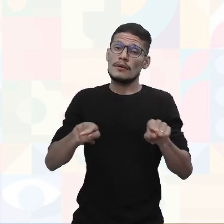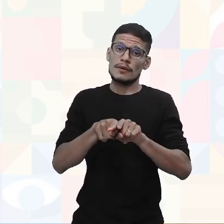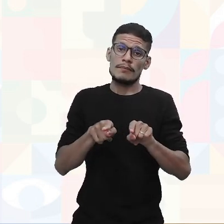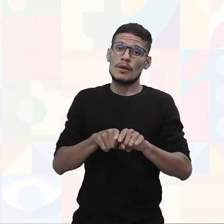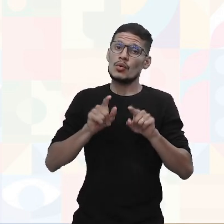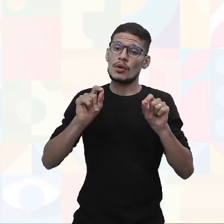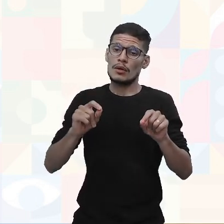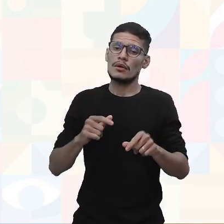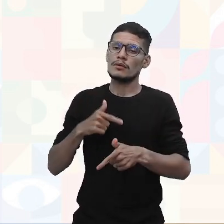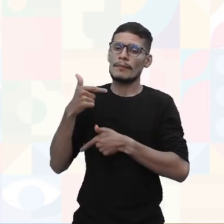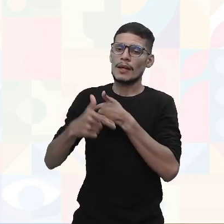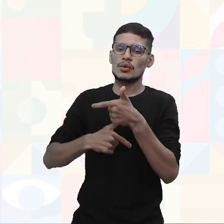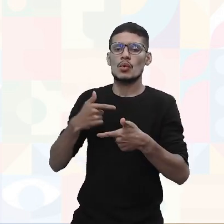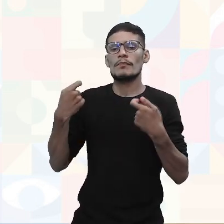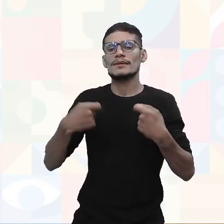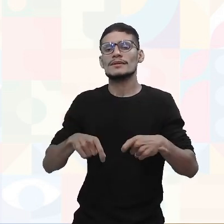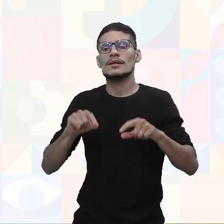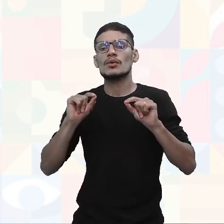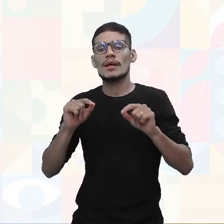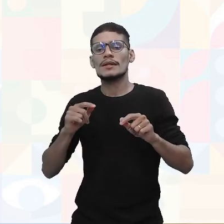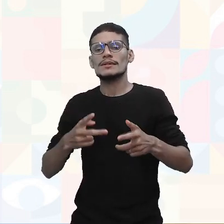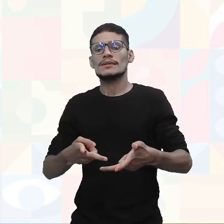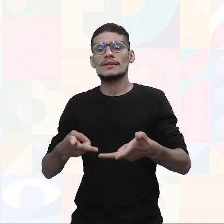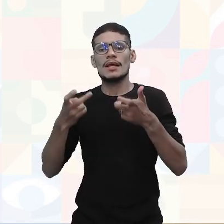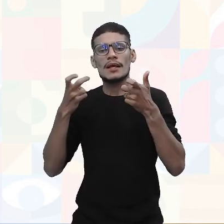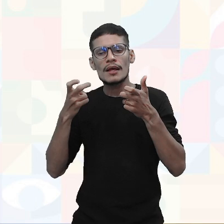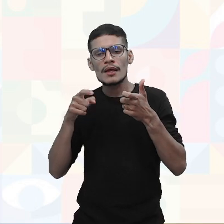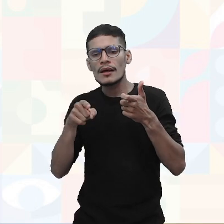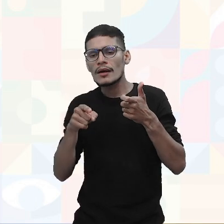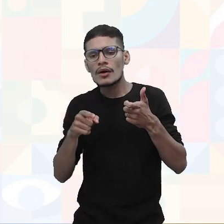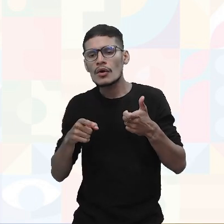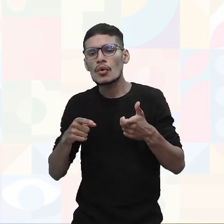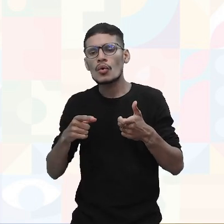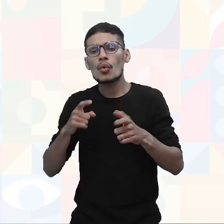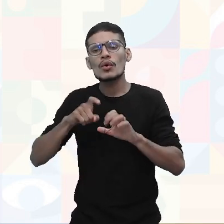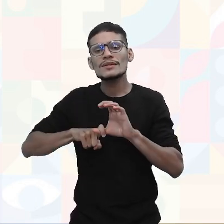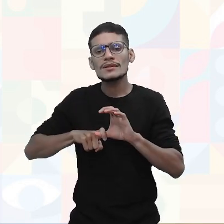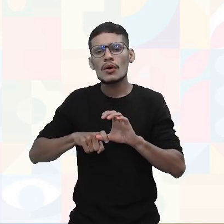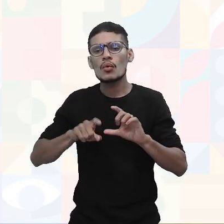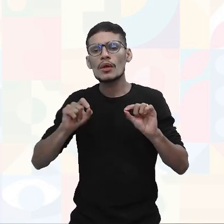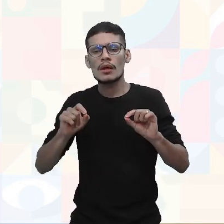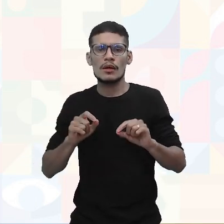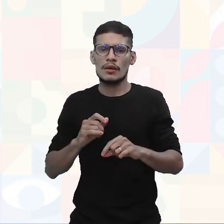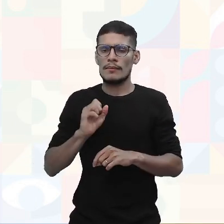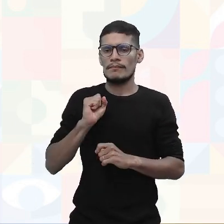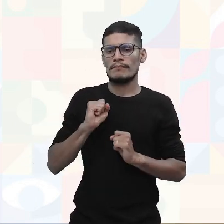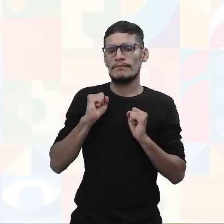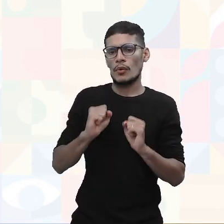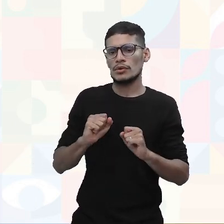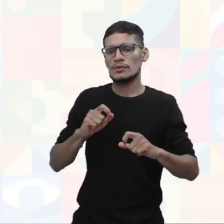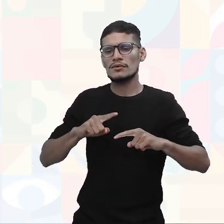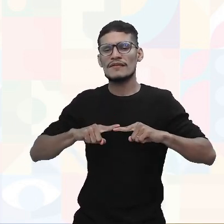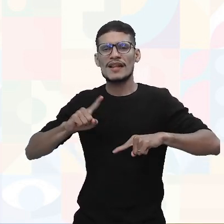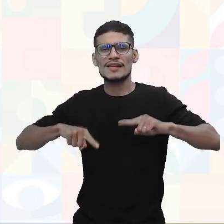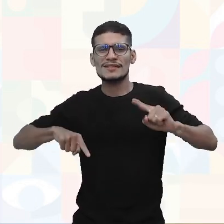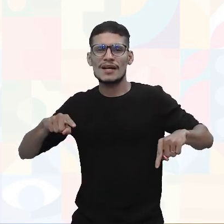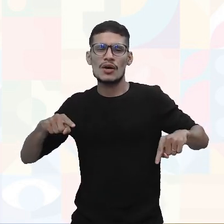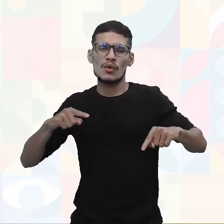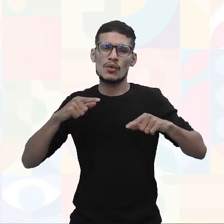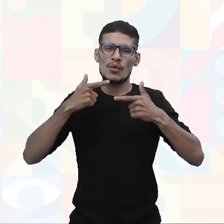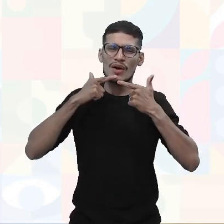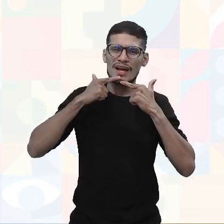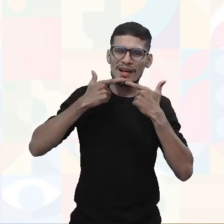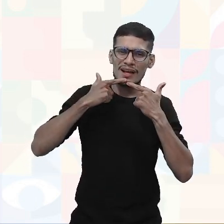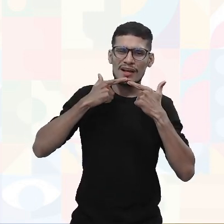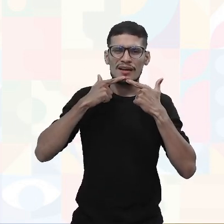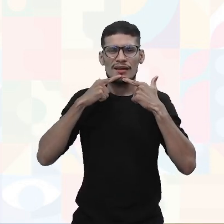tem que sempre observar a condição que a pessoa está naquele dia, porque ela pode ter variações, né, no humor, pode também não ter dormido, estar com alguma situação familiar,